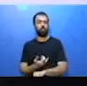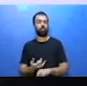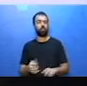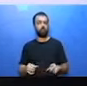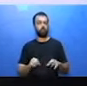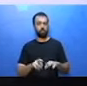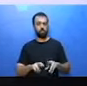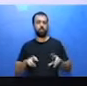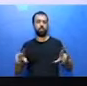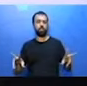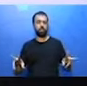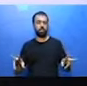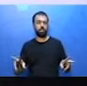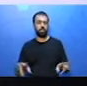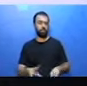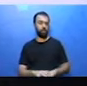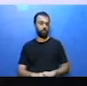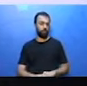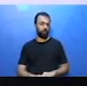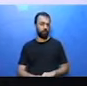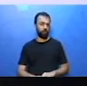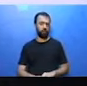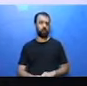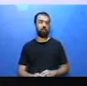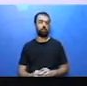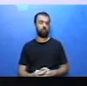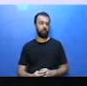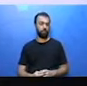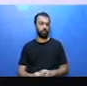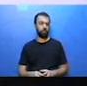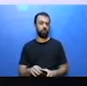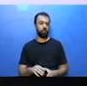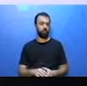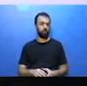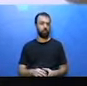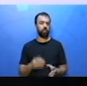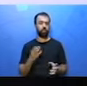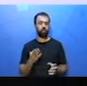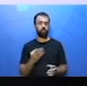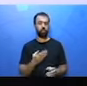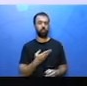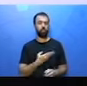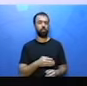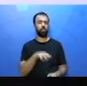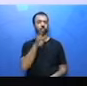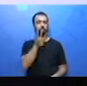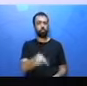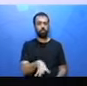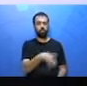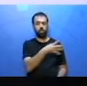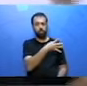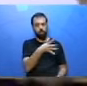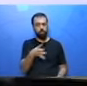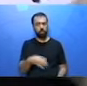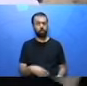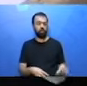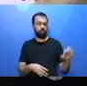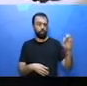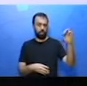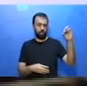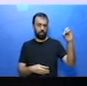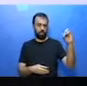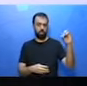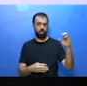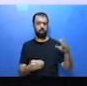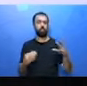impresso para fazer o que é proposto nós usamos essa tabela com números que vão de 0 a